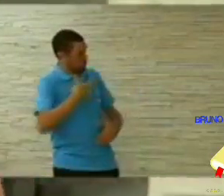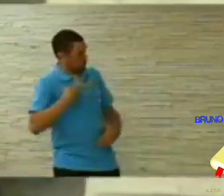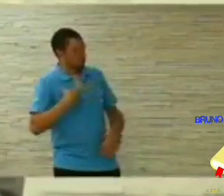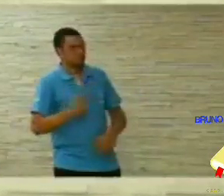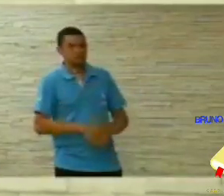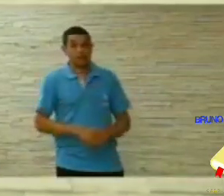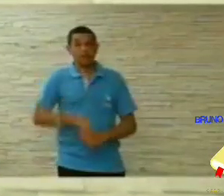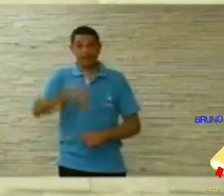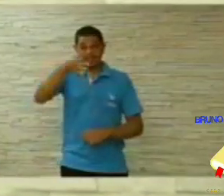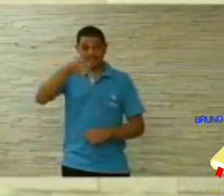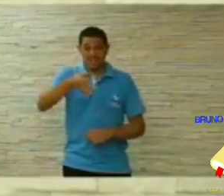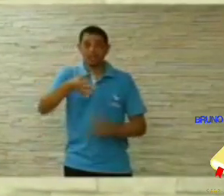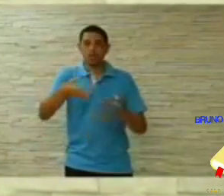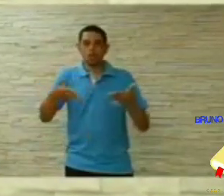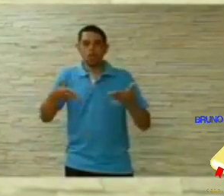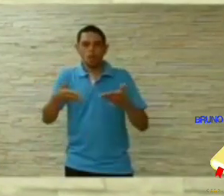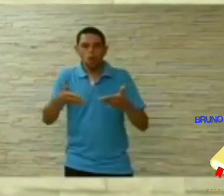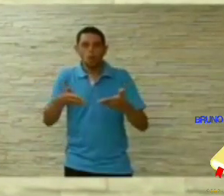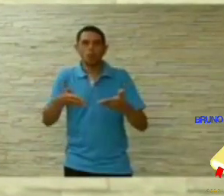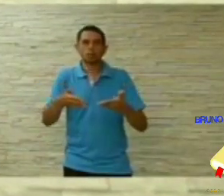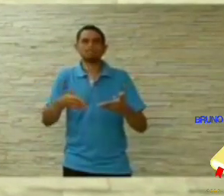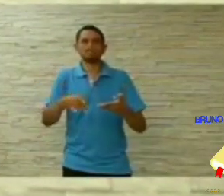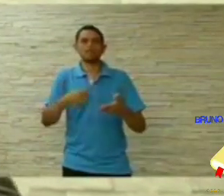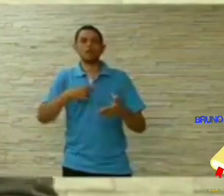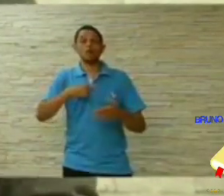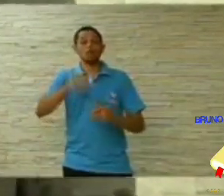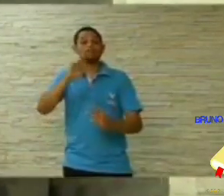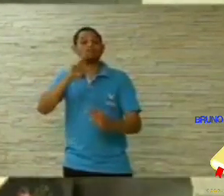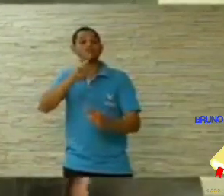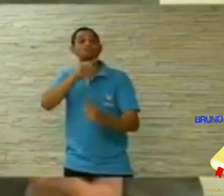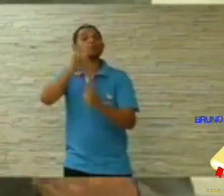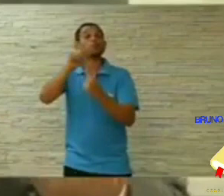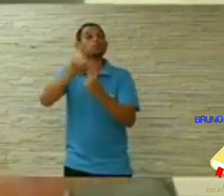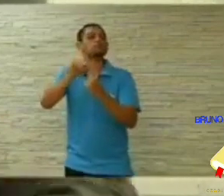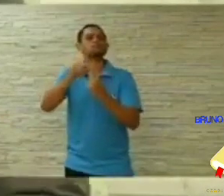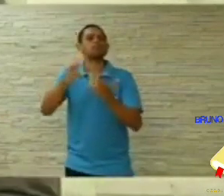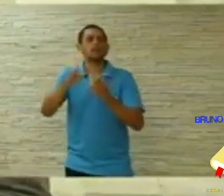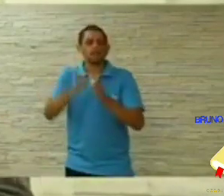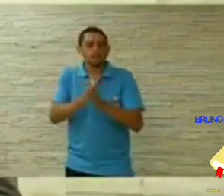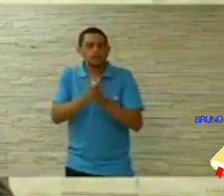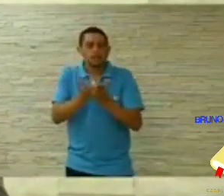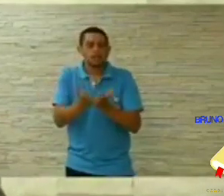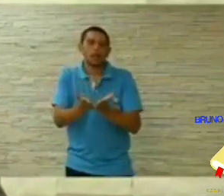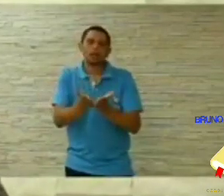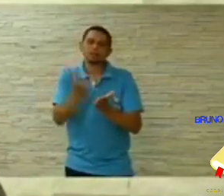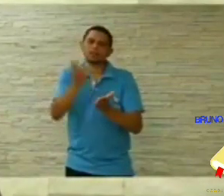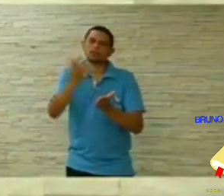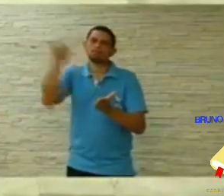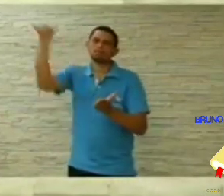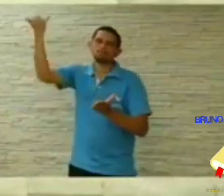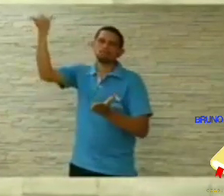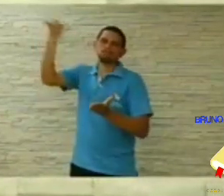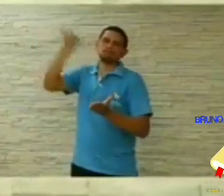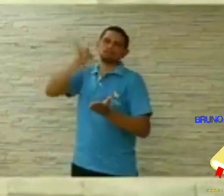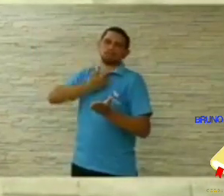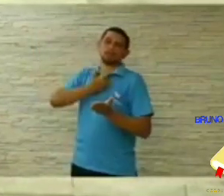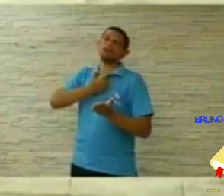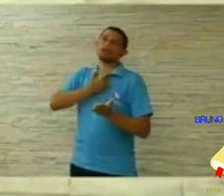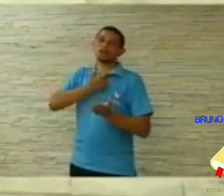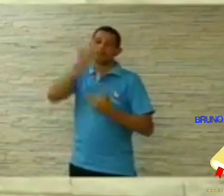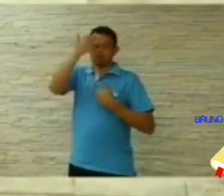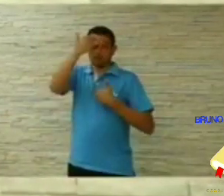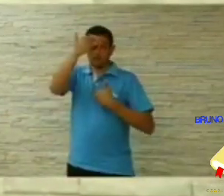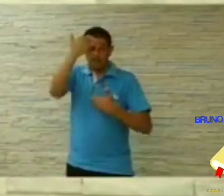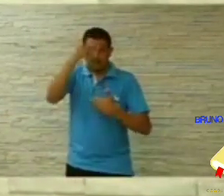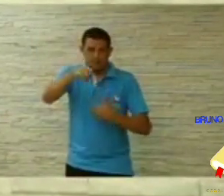Certamente hoje é um motivo da gente abrir a palavra de Deus e ouvir a voz de Deus falando com a gente. Eu agradeço muito a